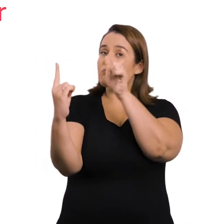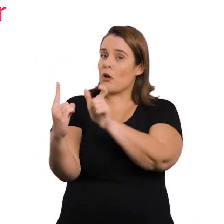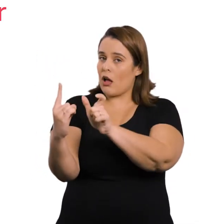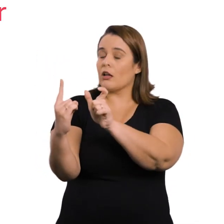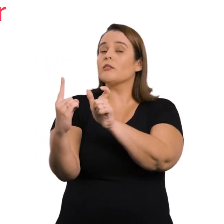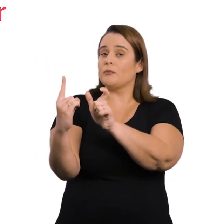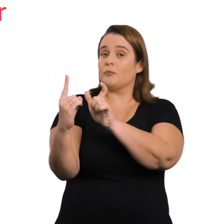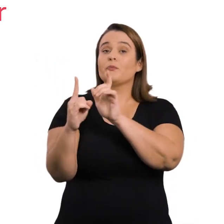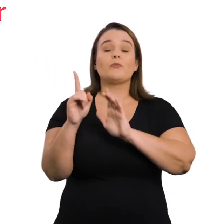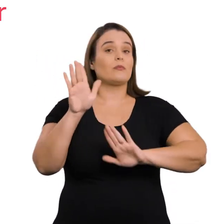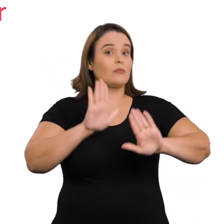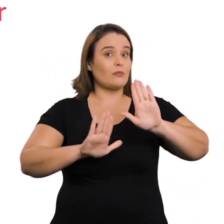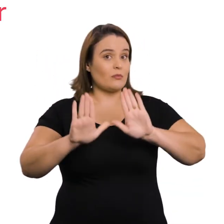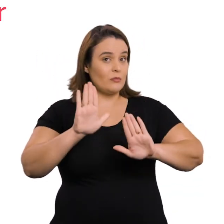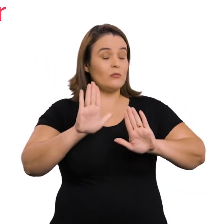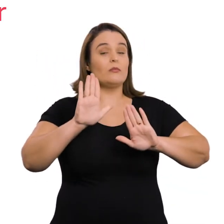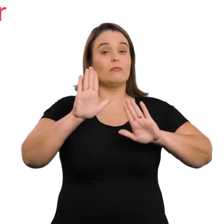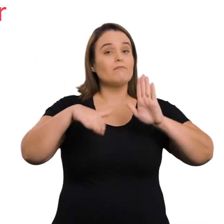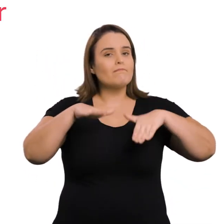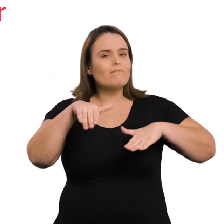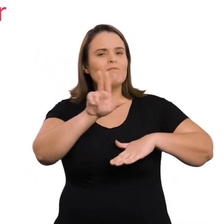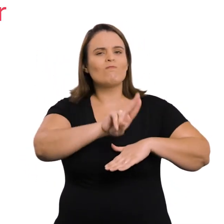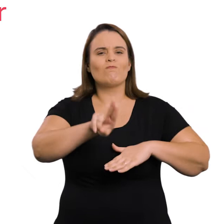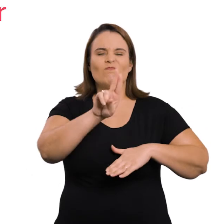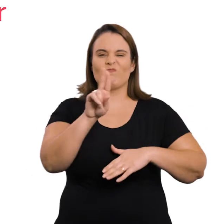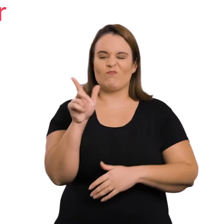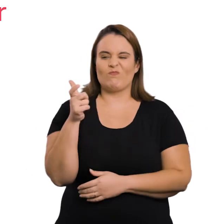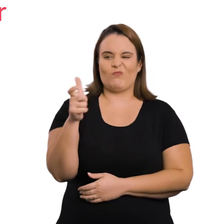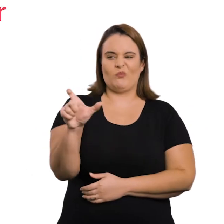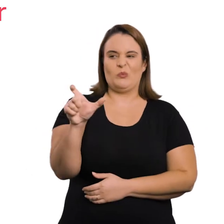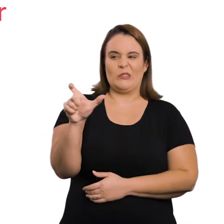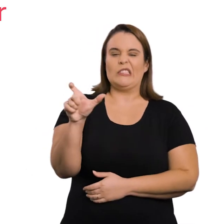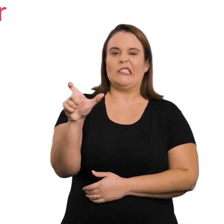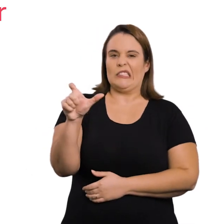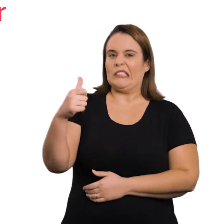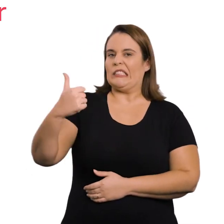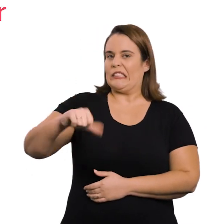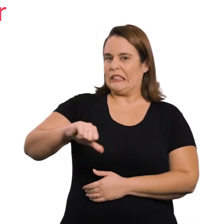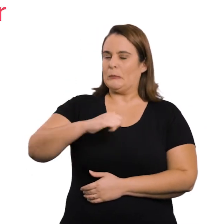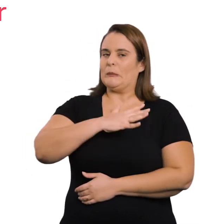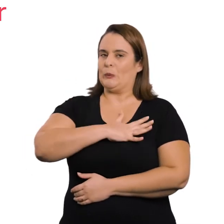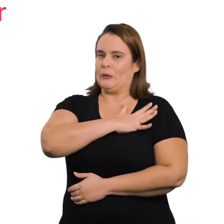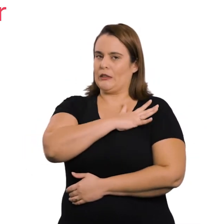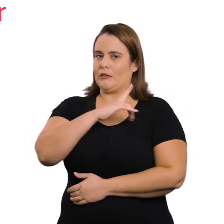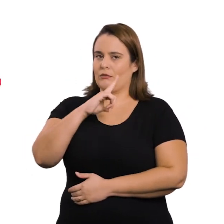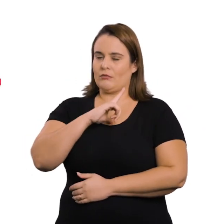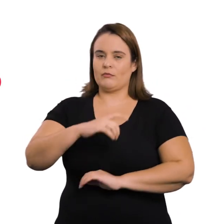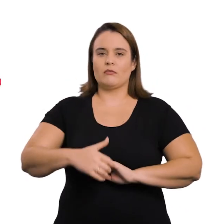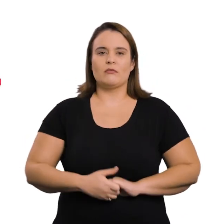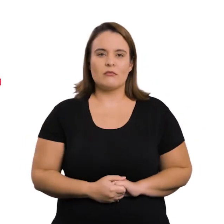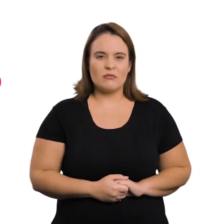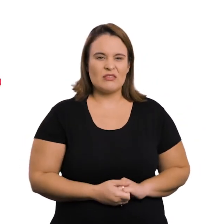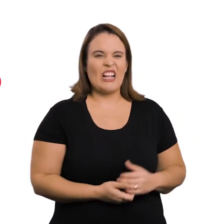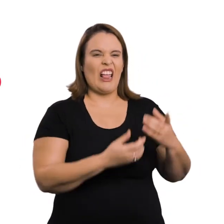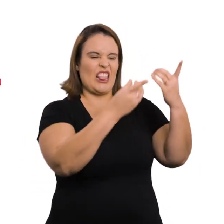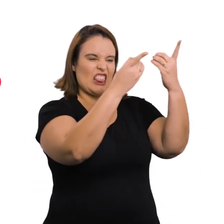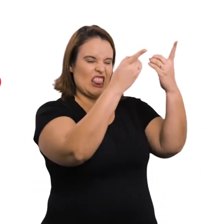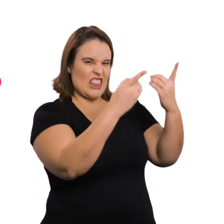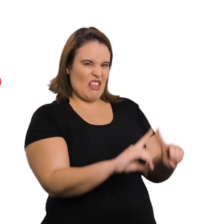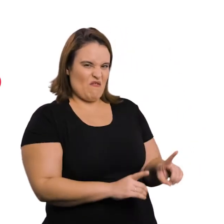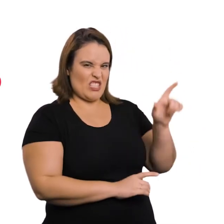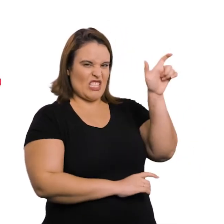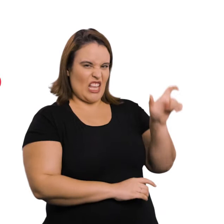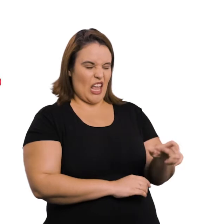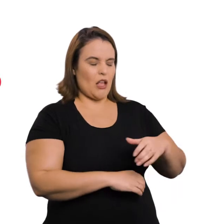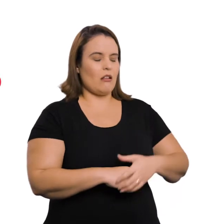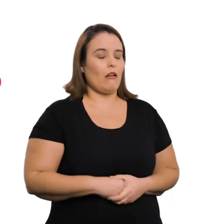pessoas. Muitas vezes utilizamos termos pejorativos e preconceituosos. Em lugar de deficiente